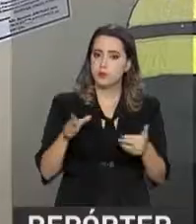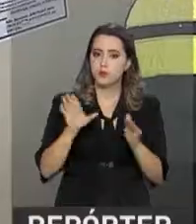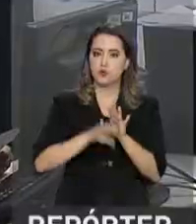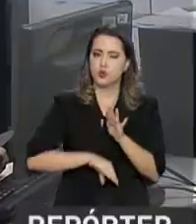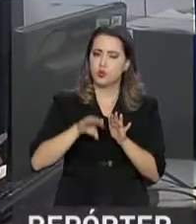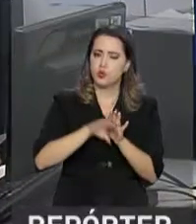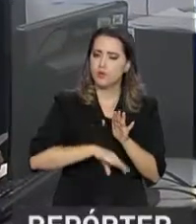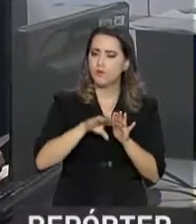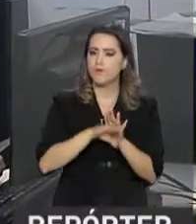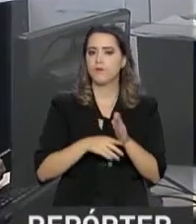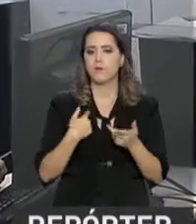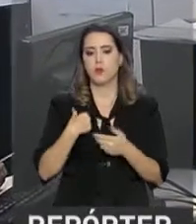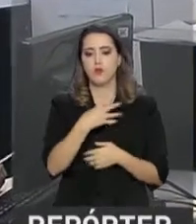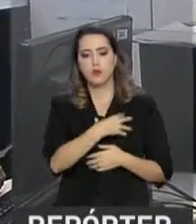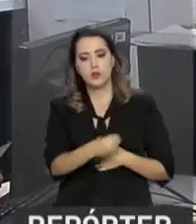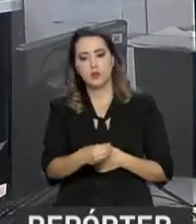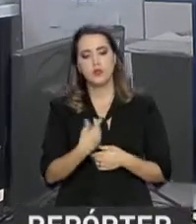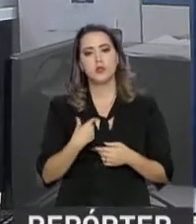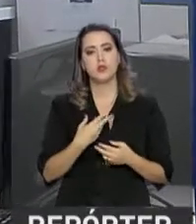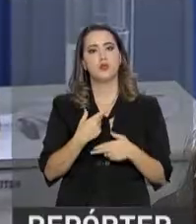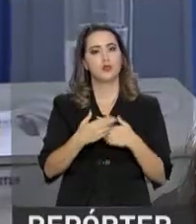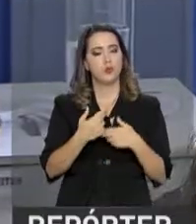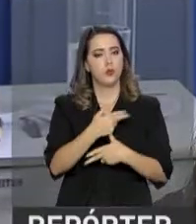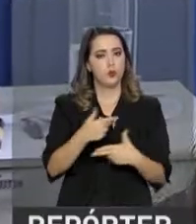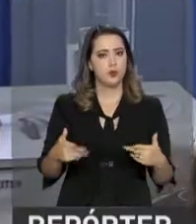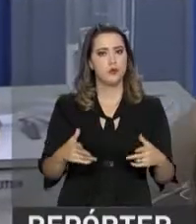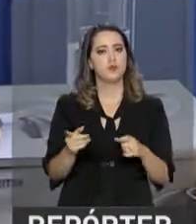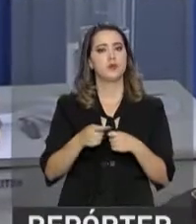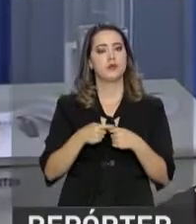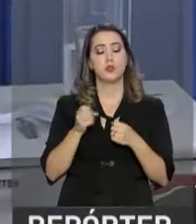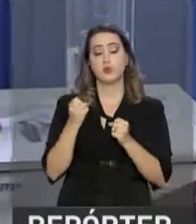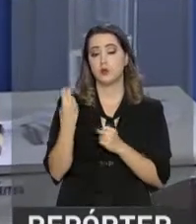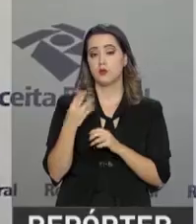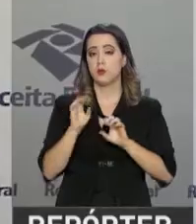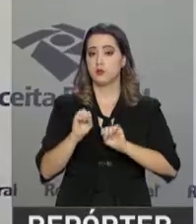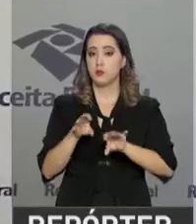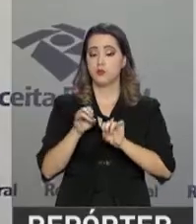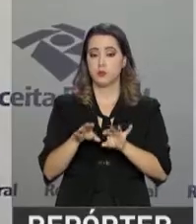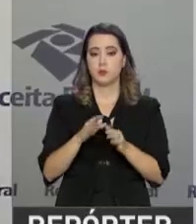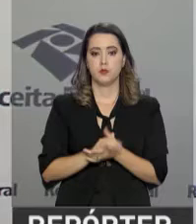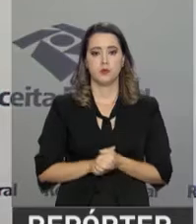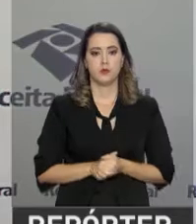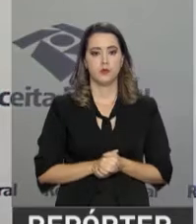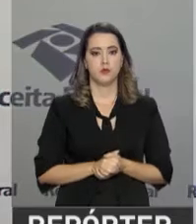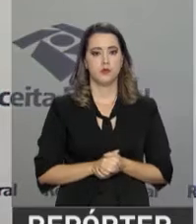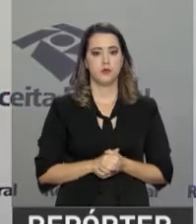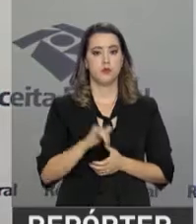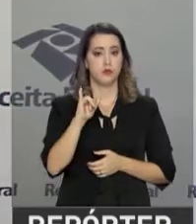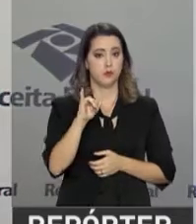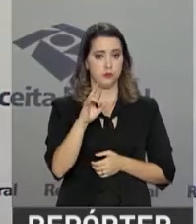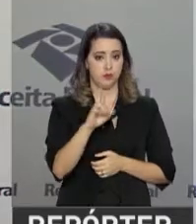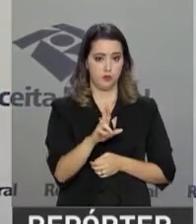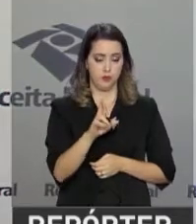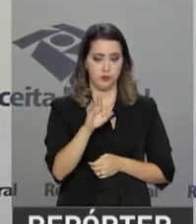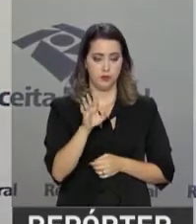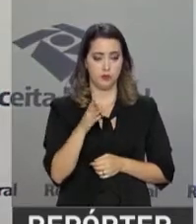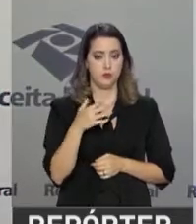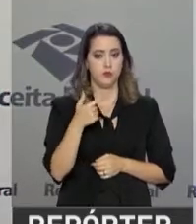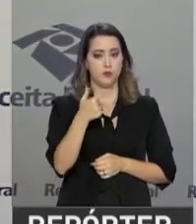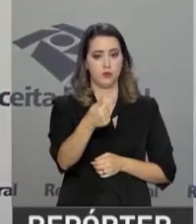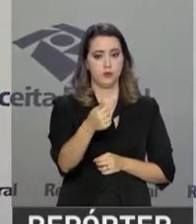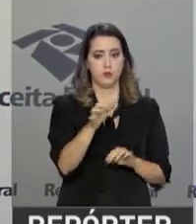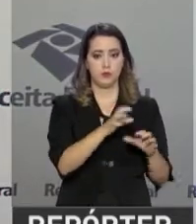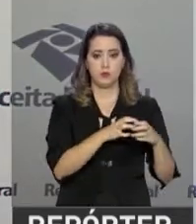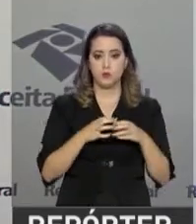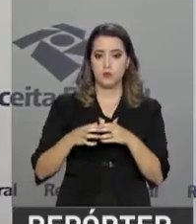com dependentes despesas médicas ou educação por exemplo restituição será em sete